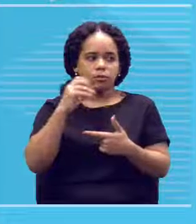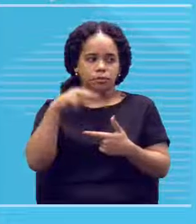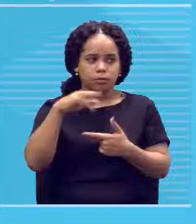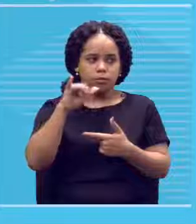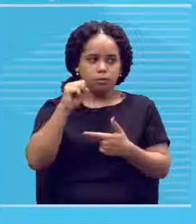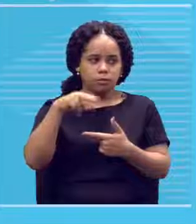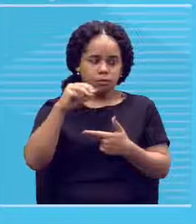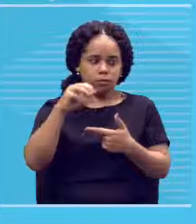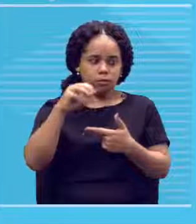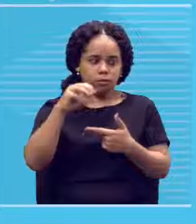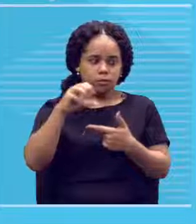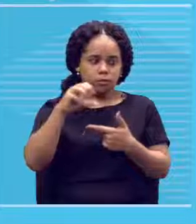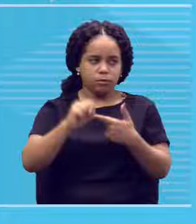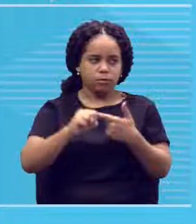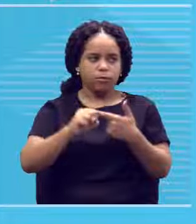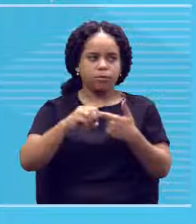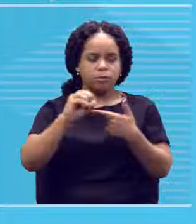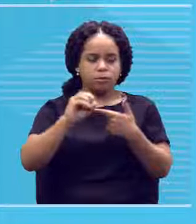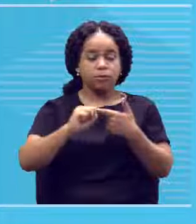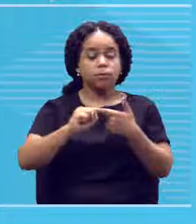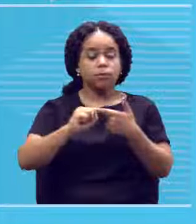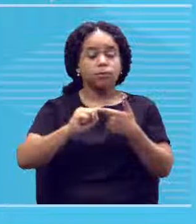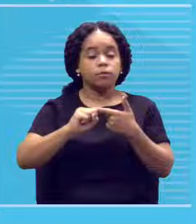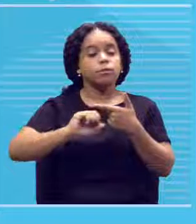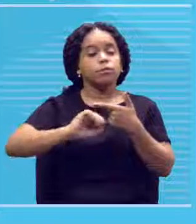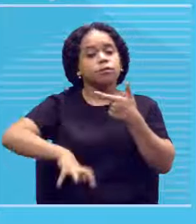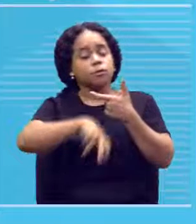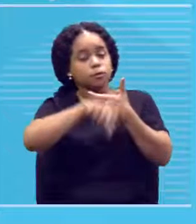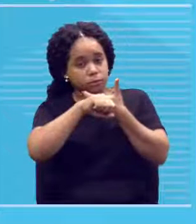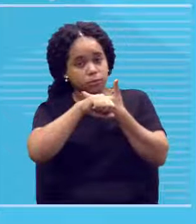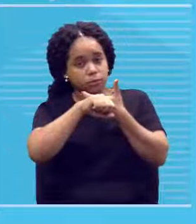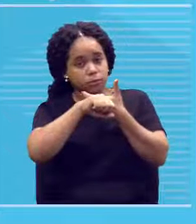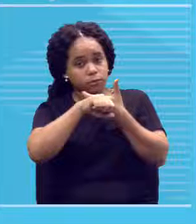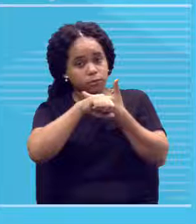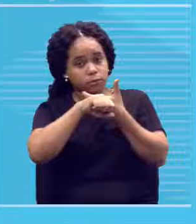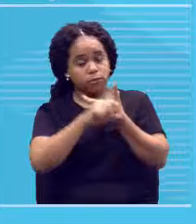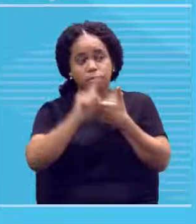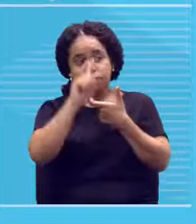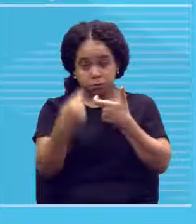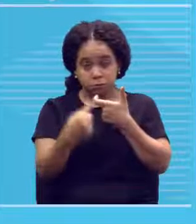o epónimo Essa é a ideia específica